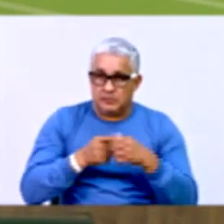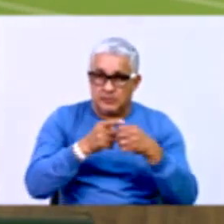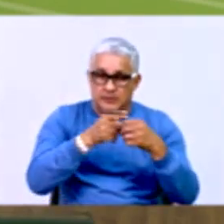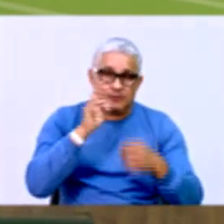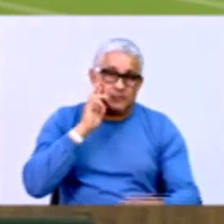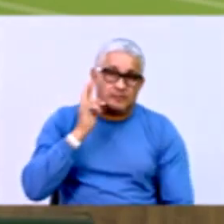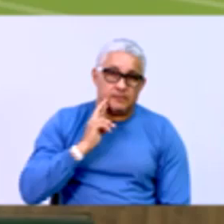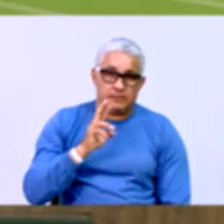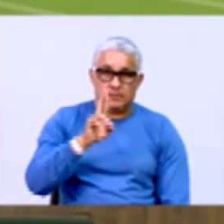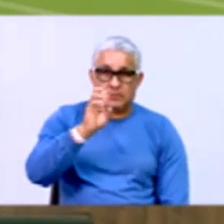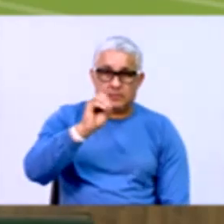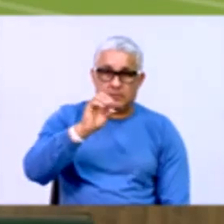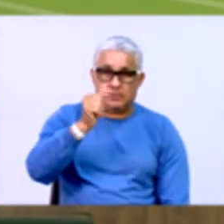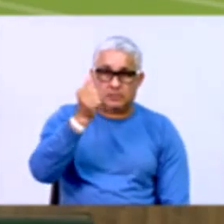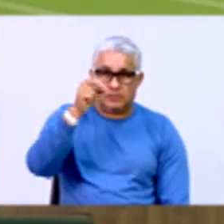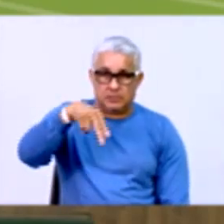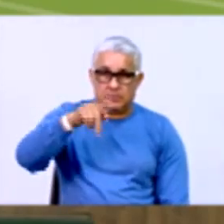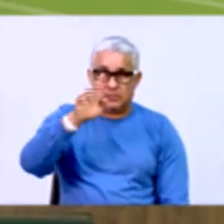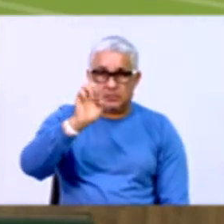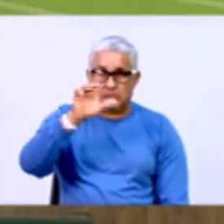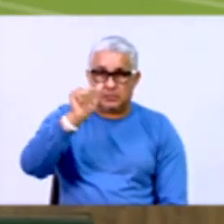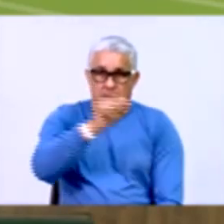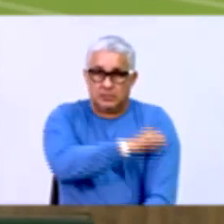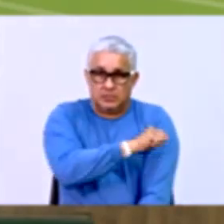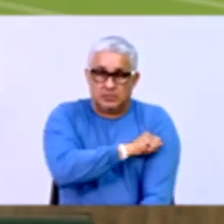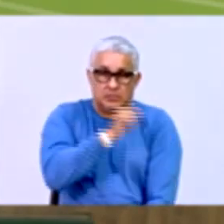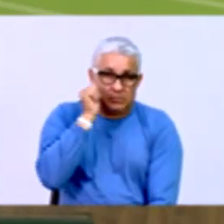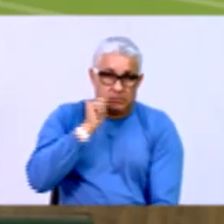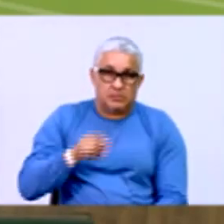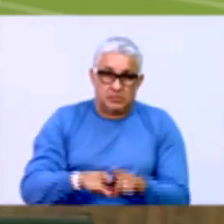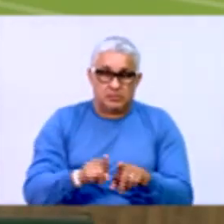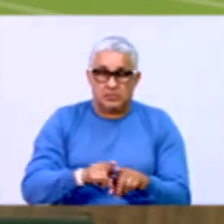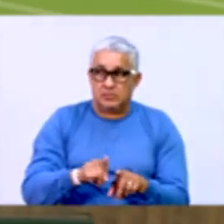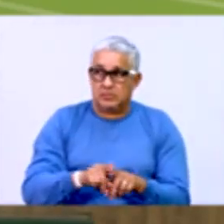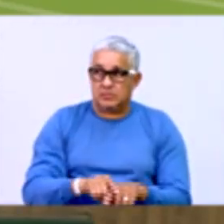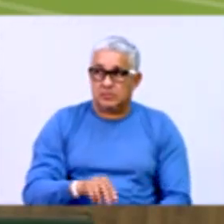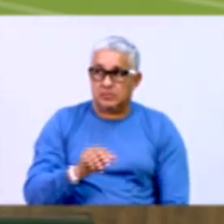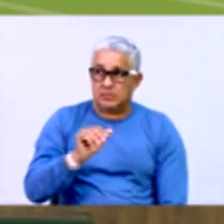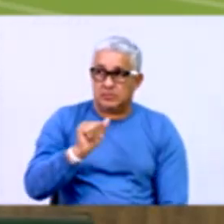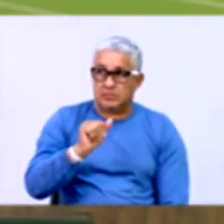A aluna Losângela, a Losângela participou bastante na última aula, né? Parecida,